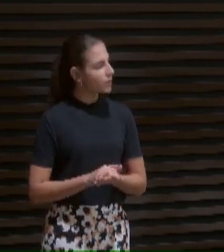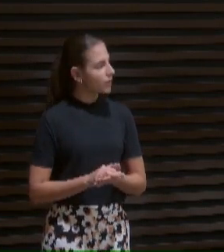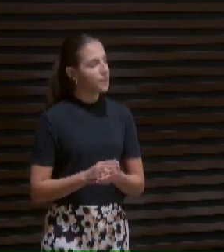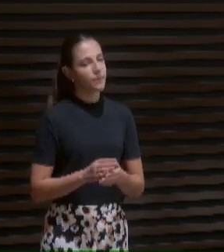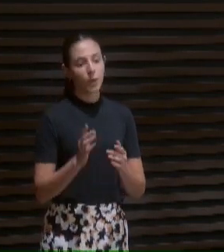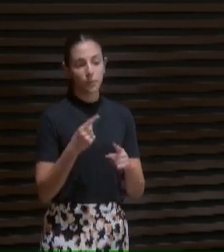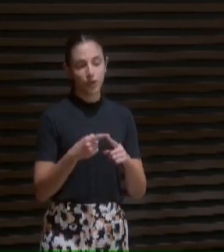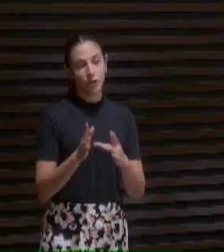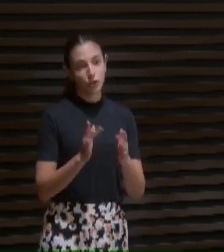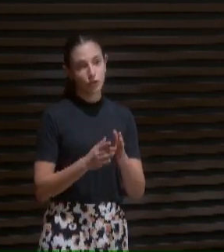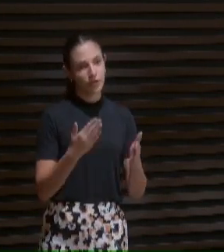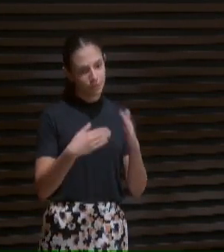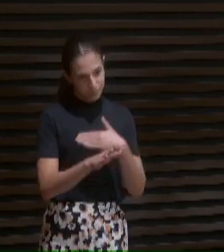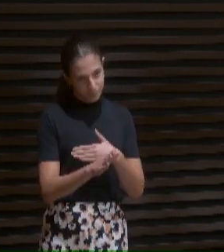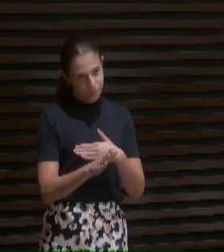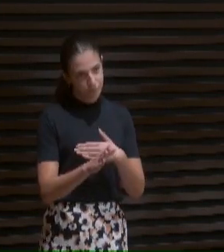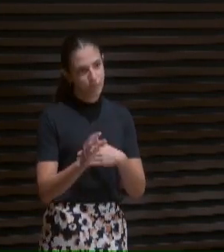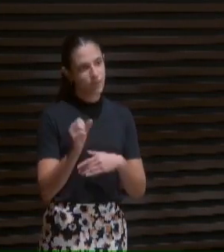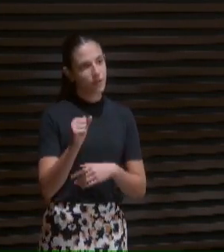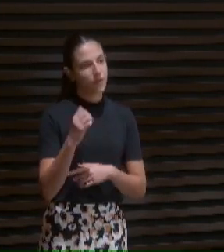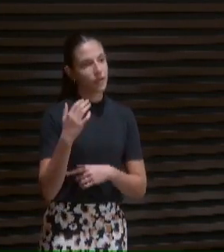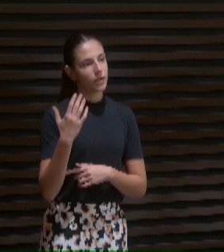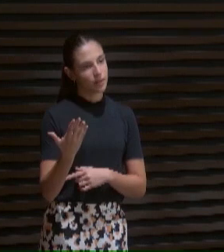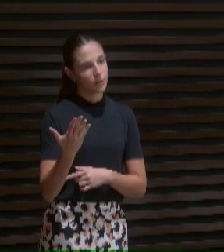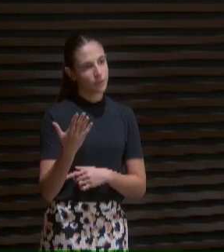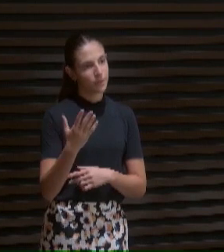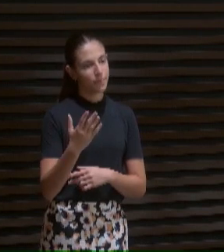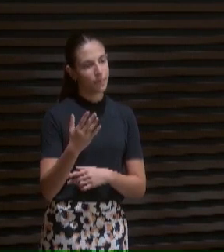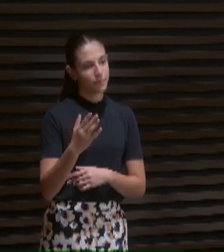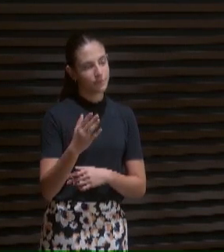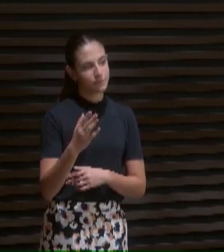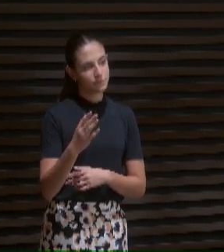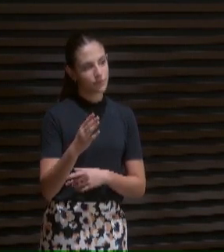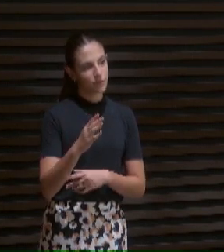partir, e a turma ficou sorumbática,